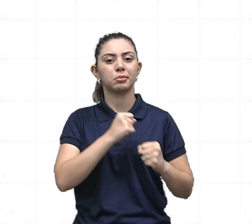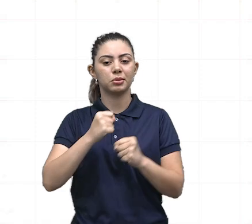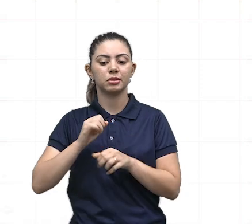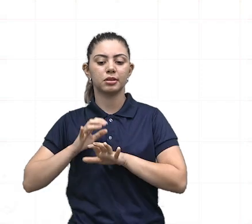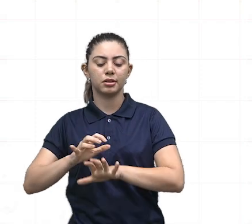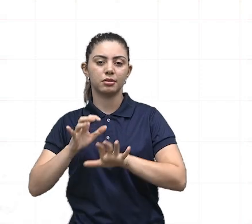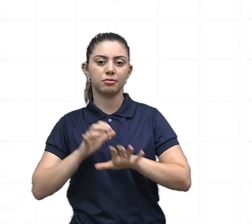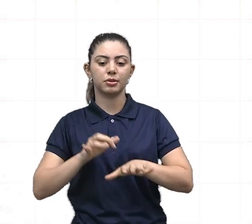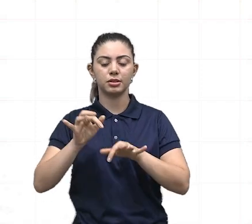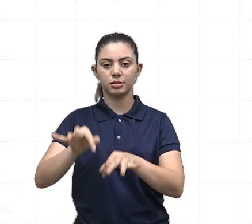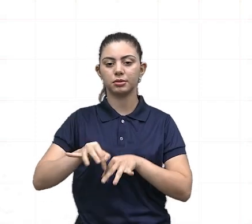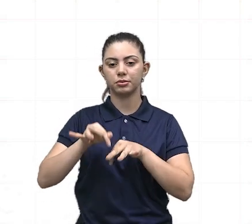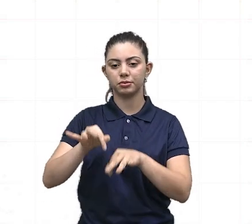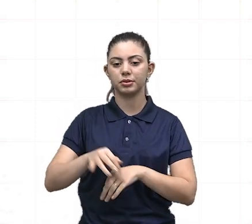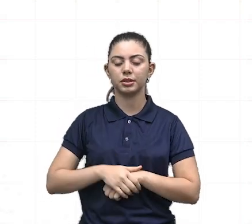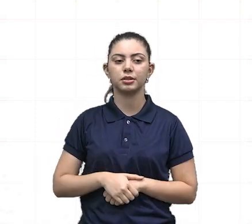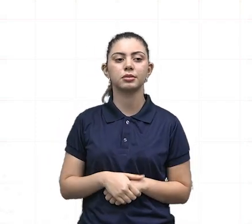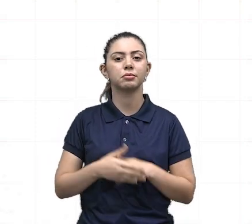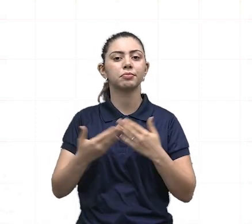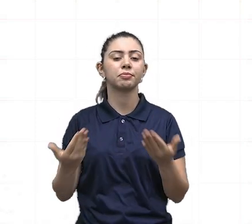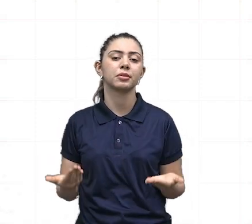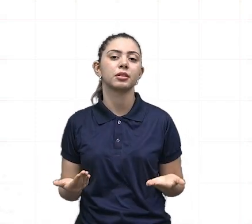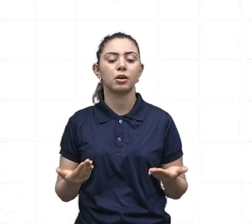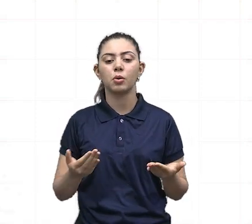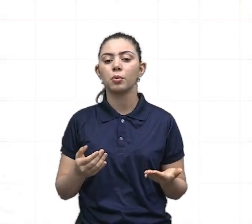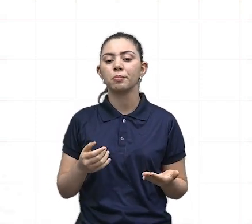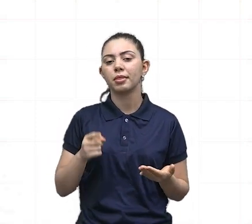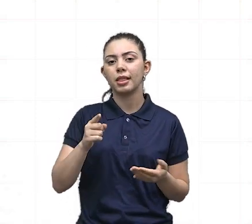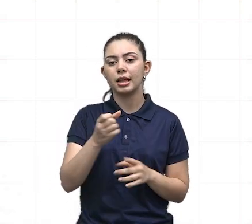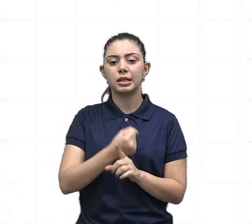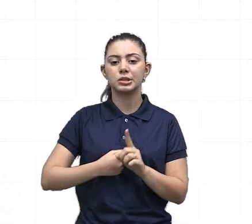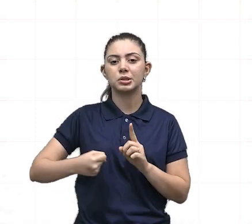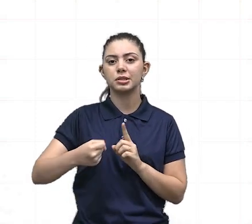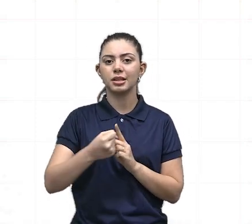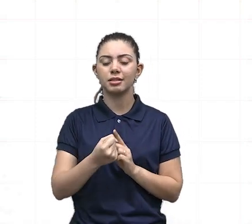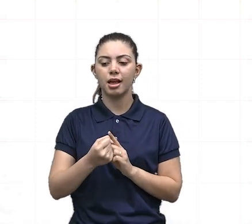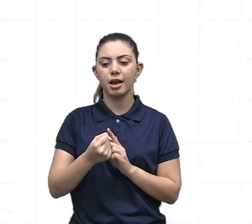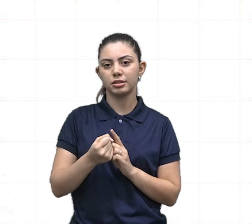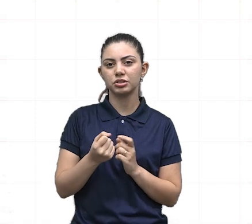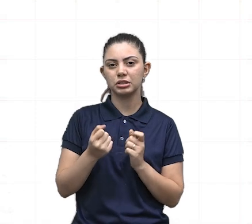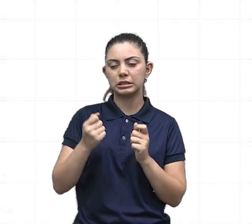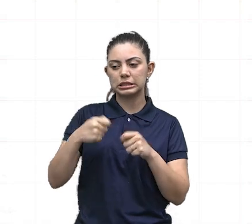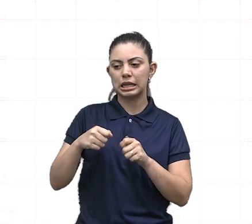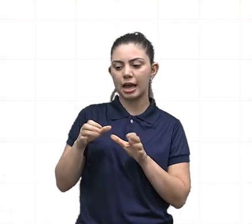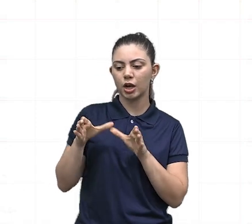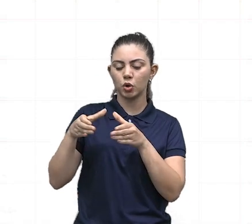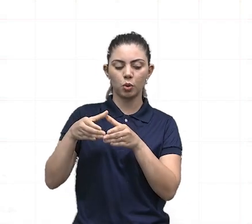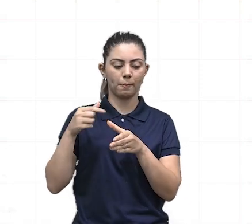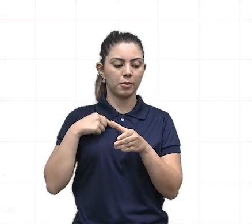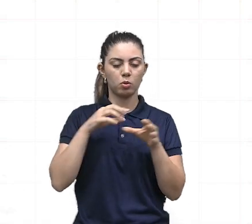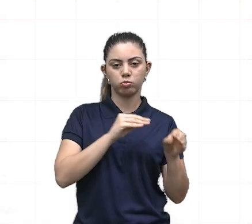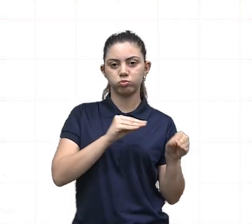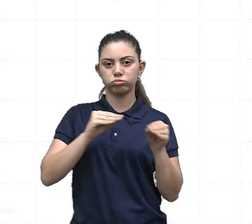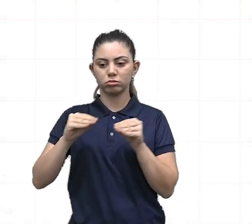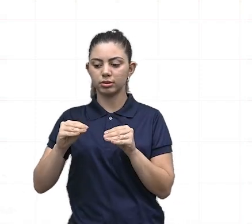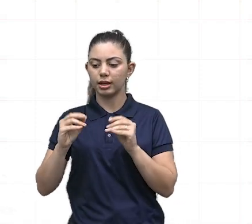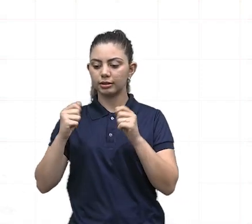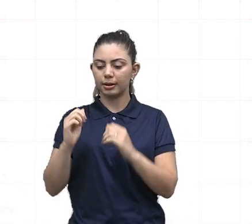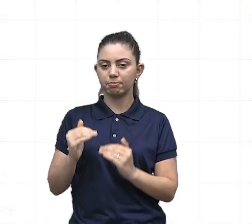dos feudos. Não existia mobilidade social, então lembra lá, é estamento,